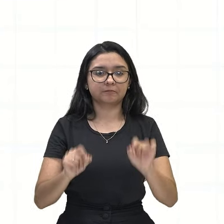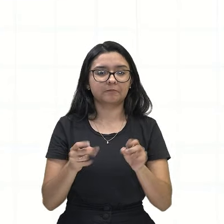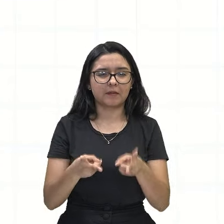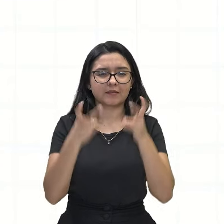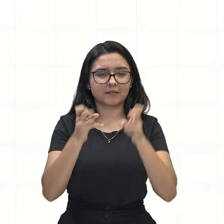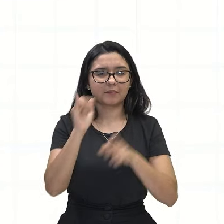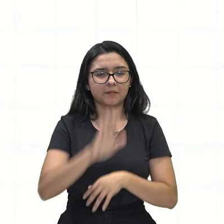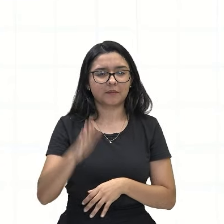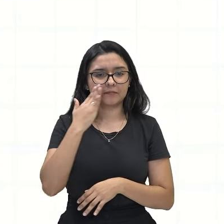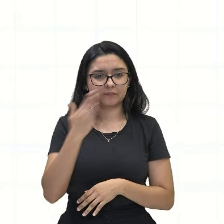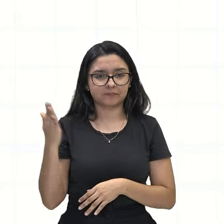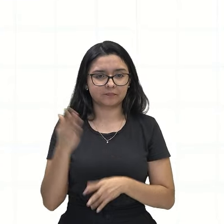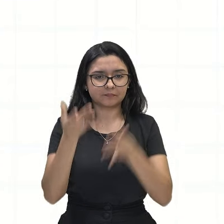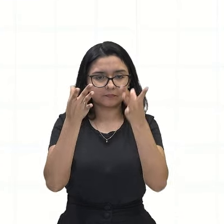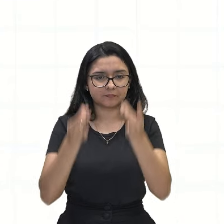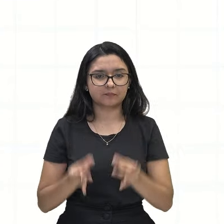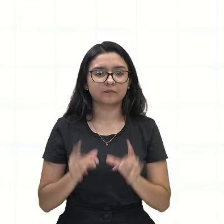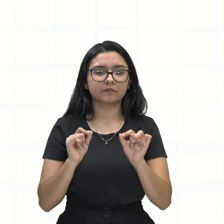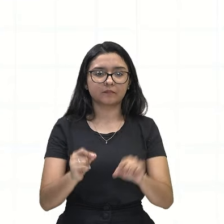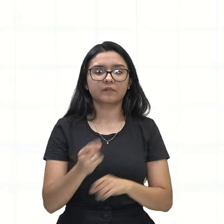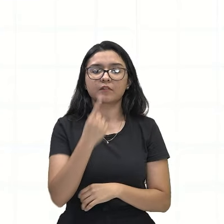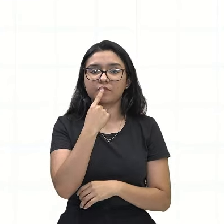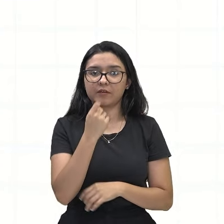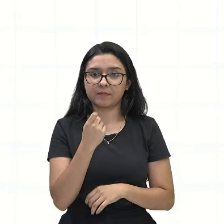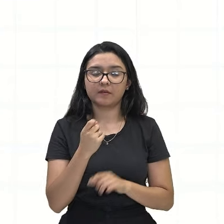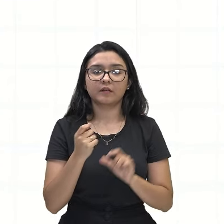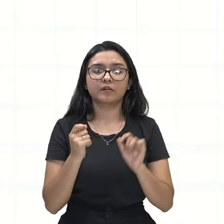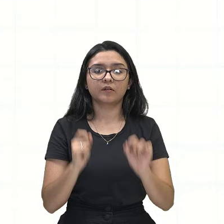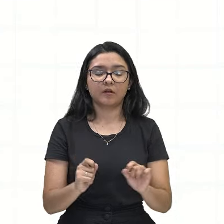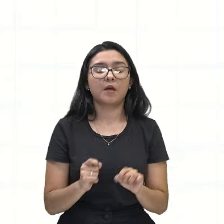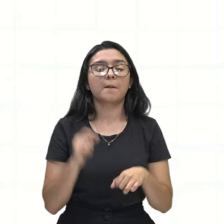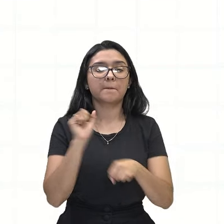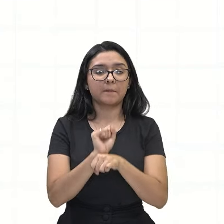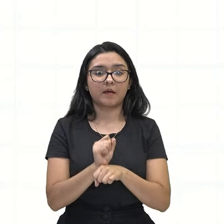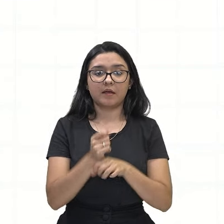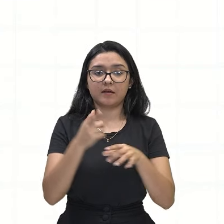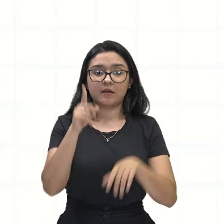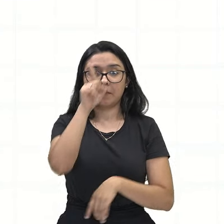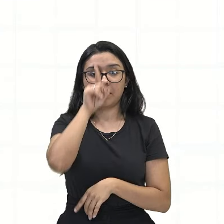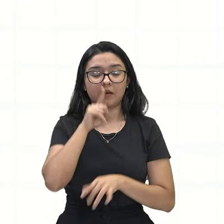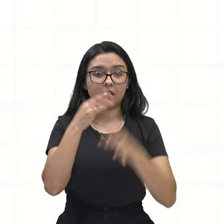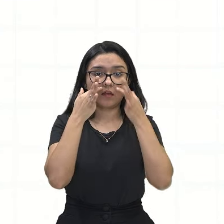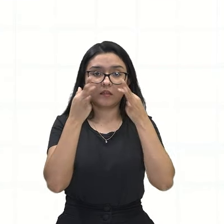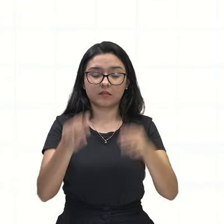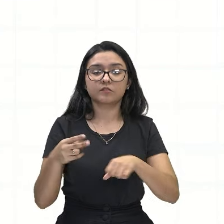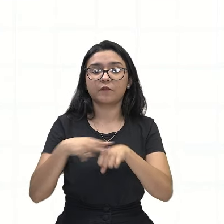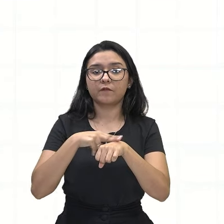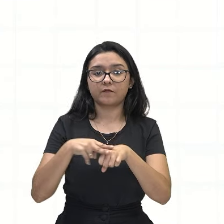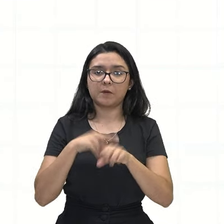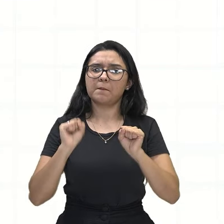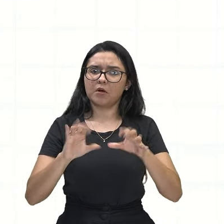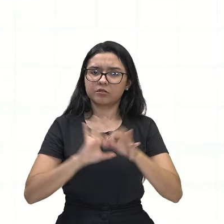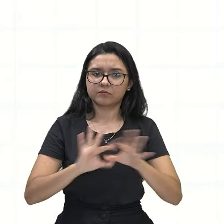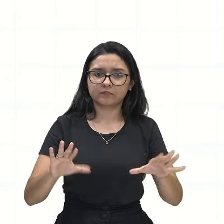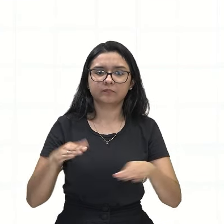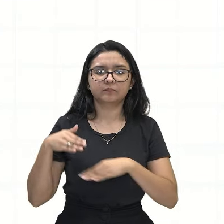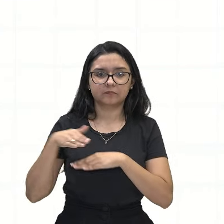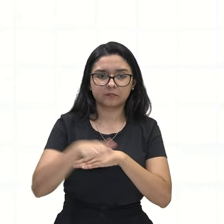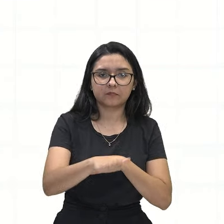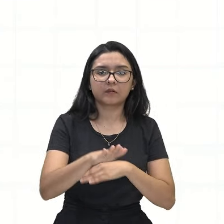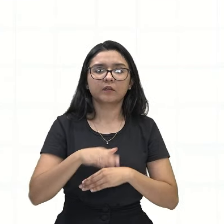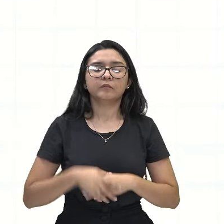os sinais, como eu já falei, vermelho pare, amarelo atenção e o verde prossiga.